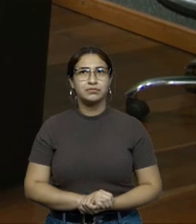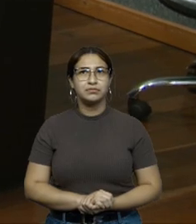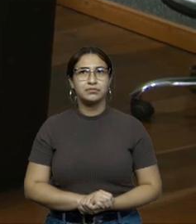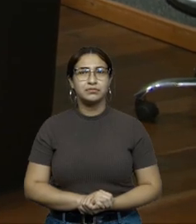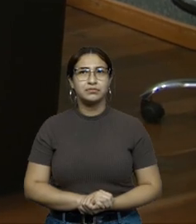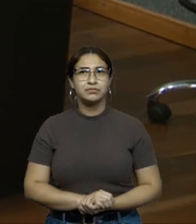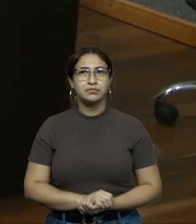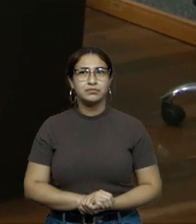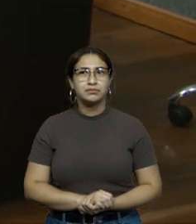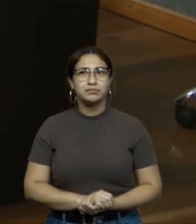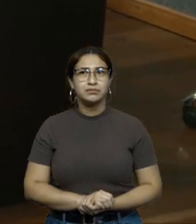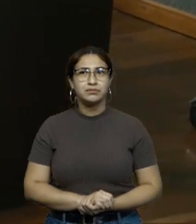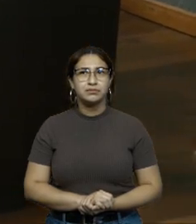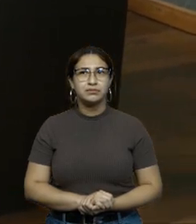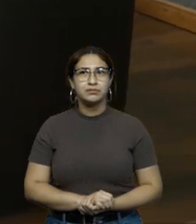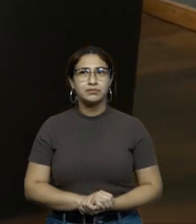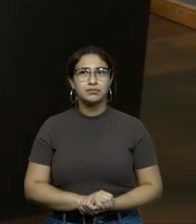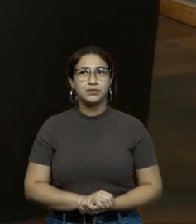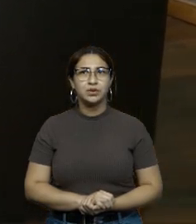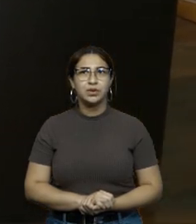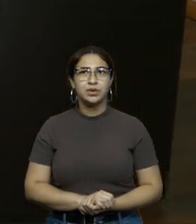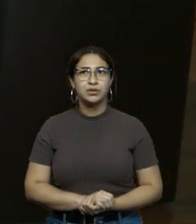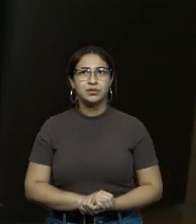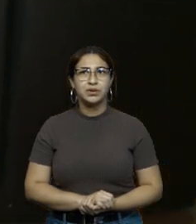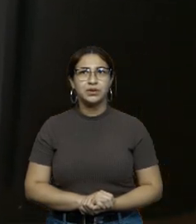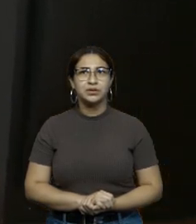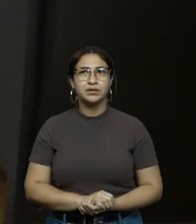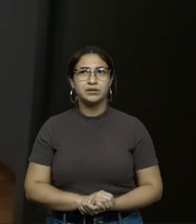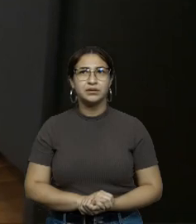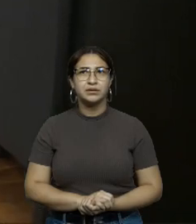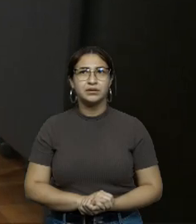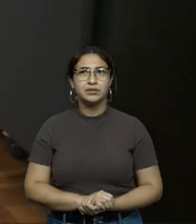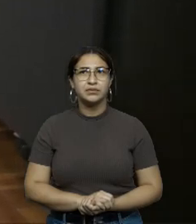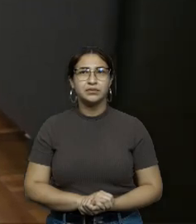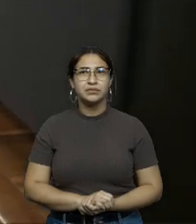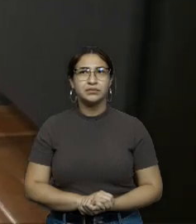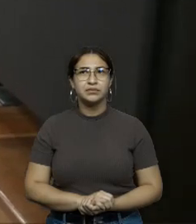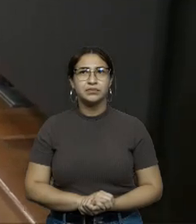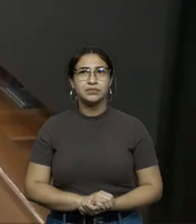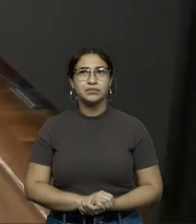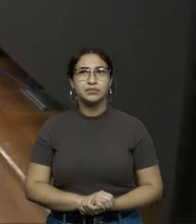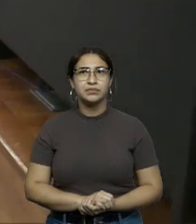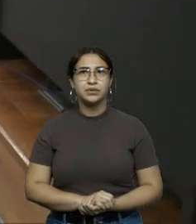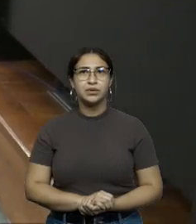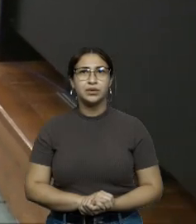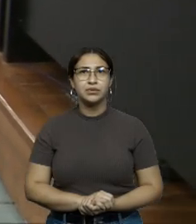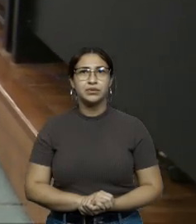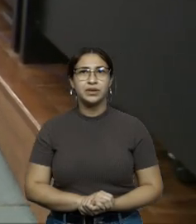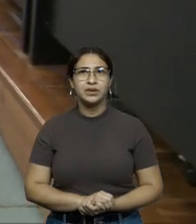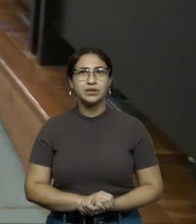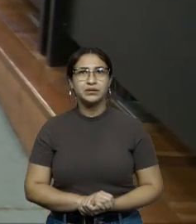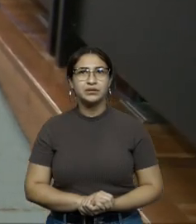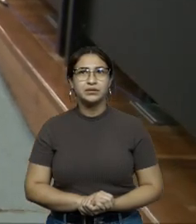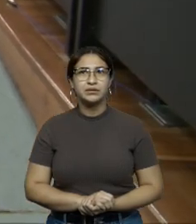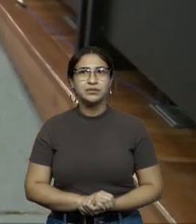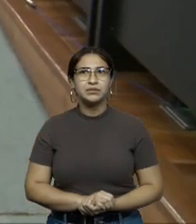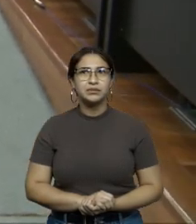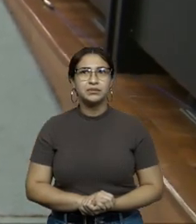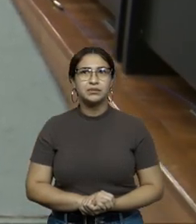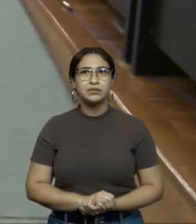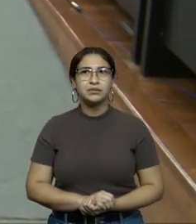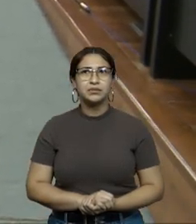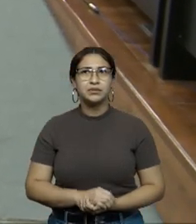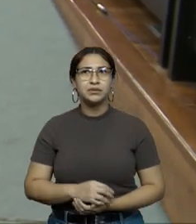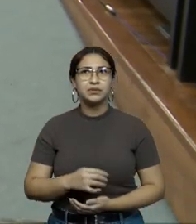tarde boa tarde todas as professoras professores e trabalhadores da educação